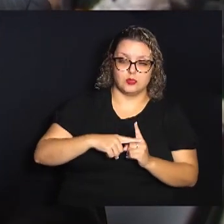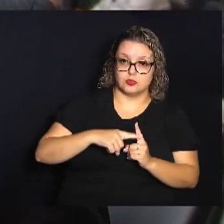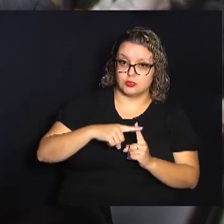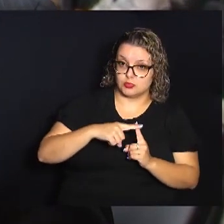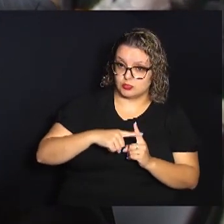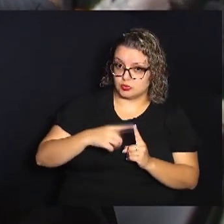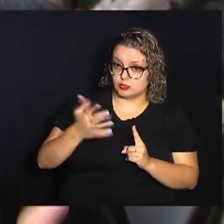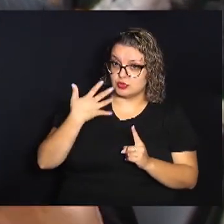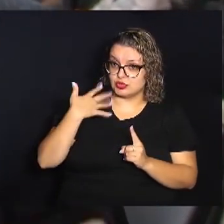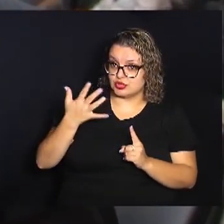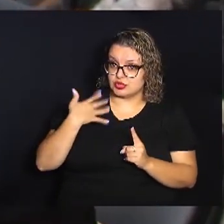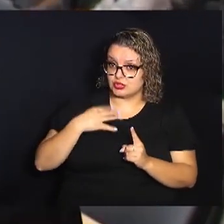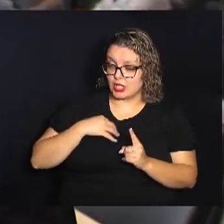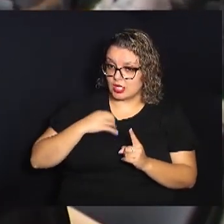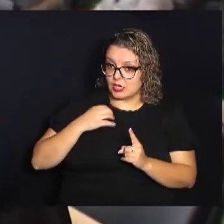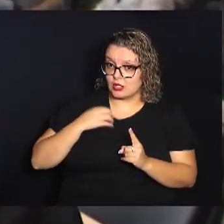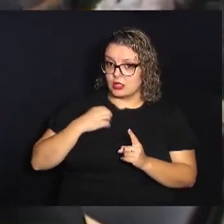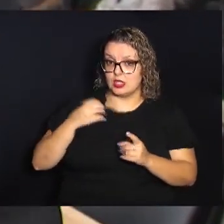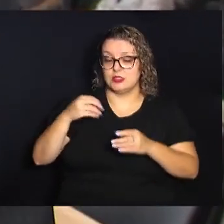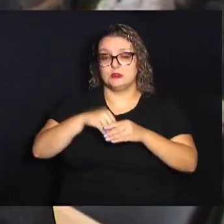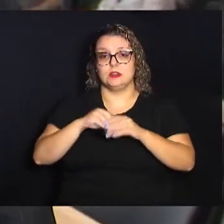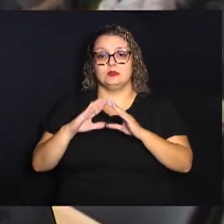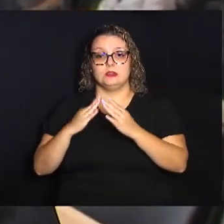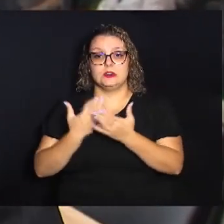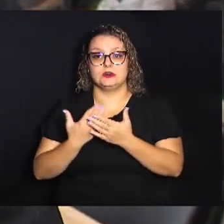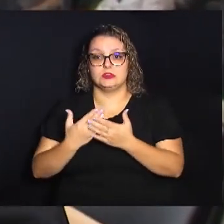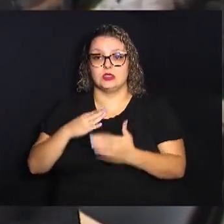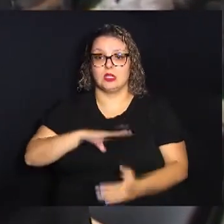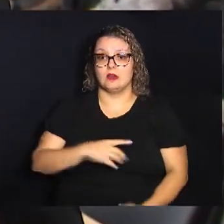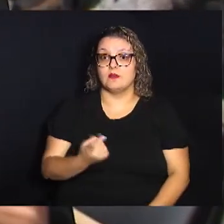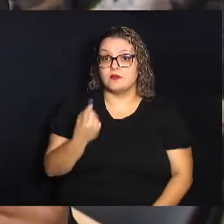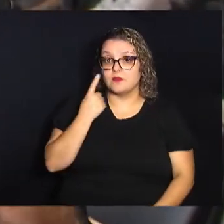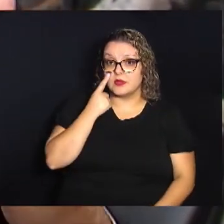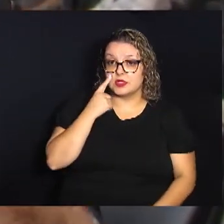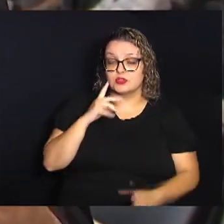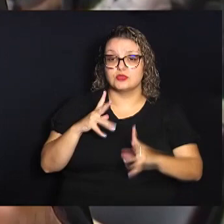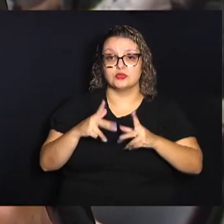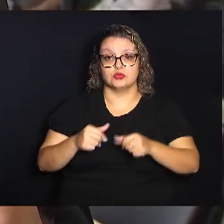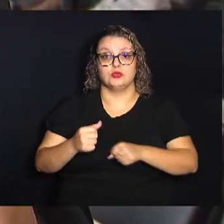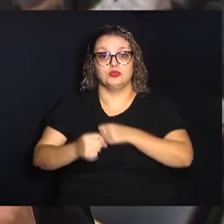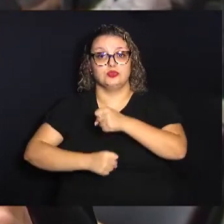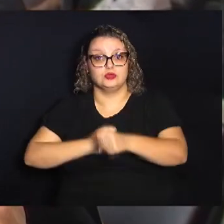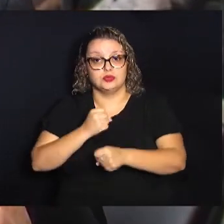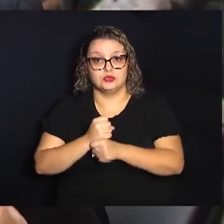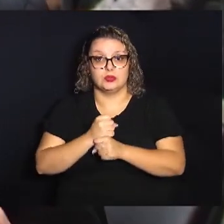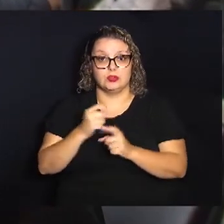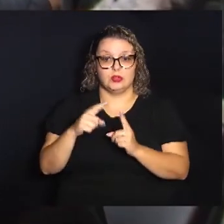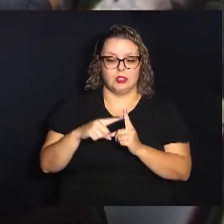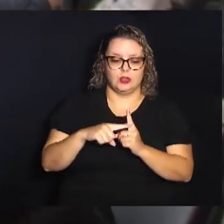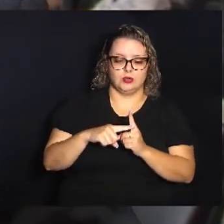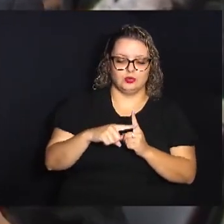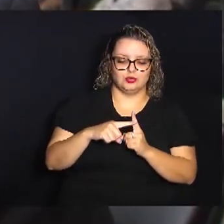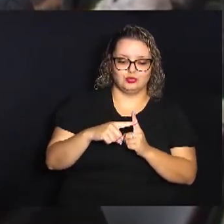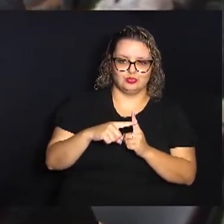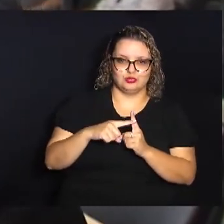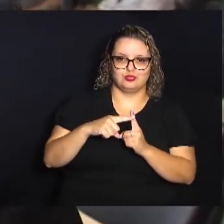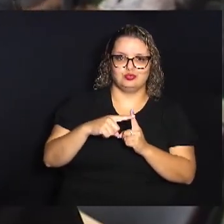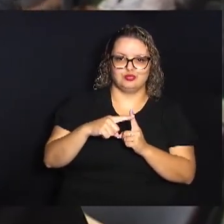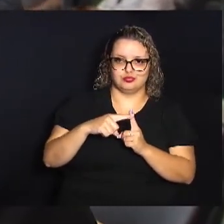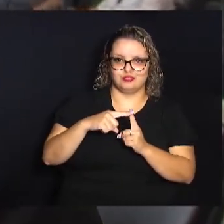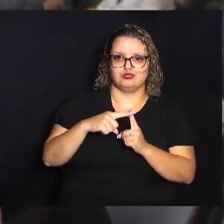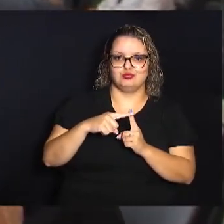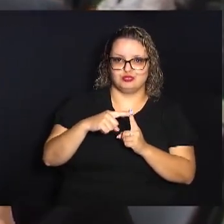condições nas escolas municipais. Vejam, todo ano as temperaturas têm aumentado, em